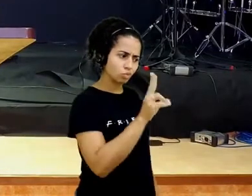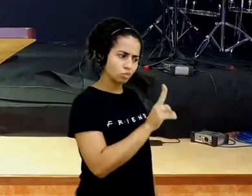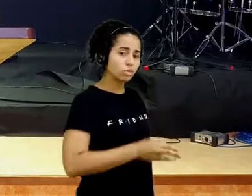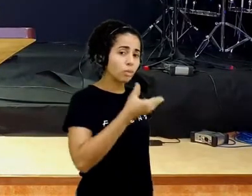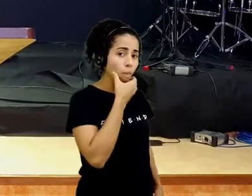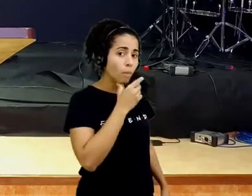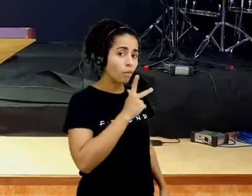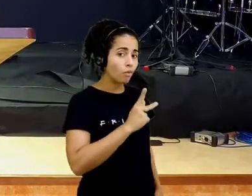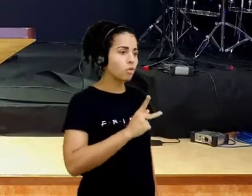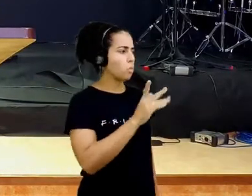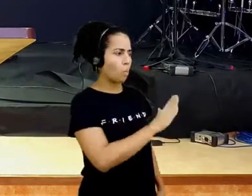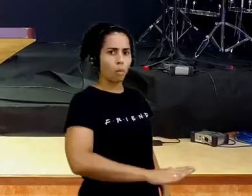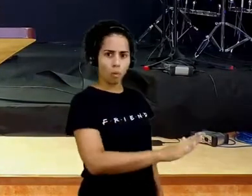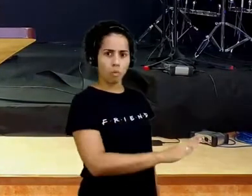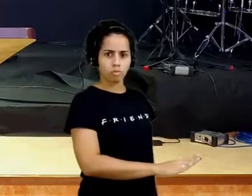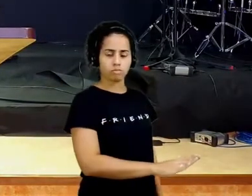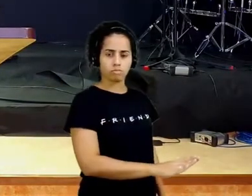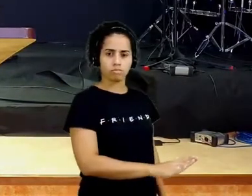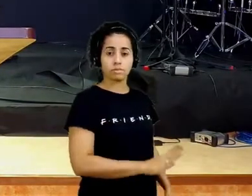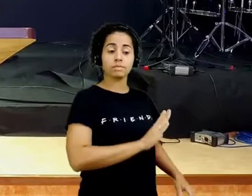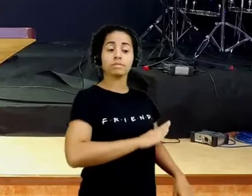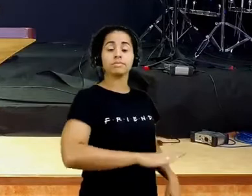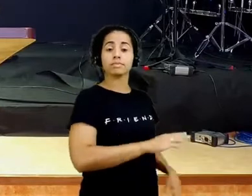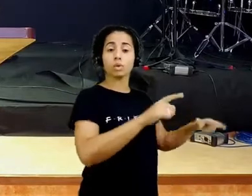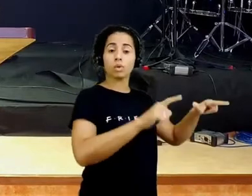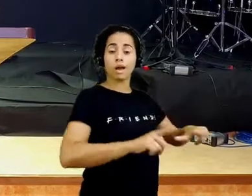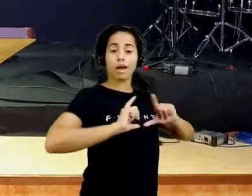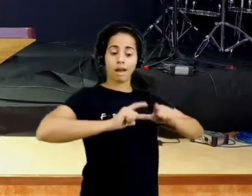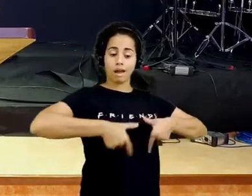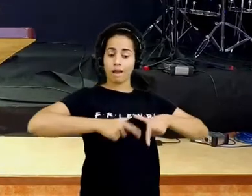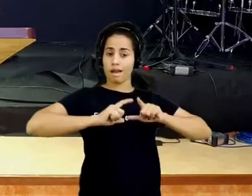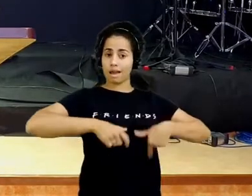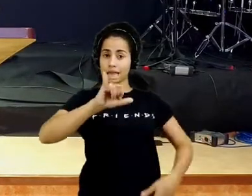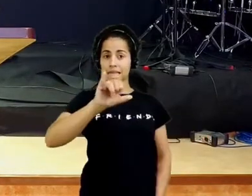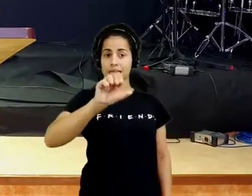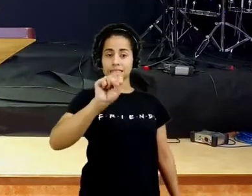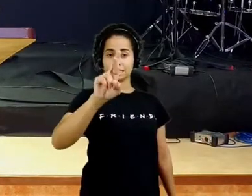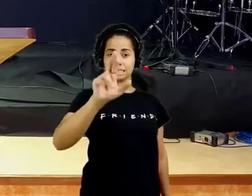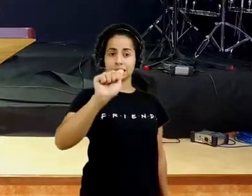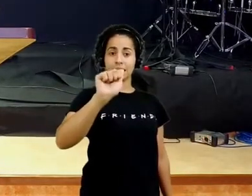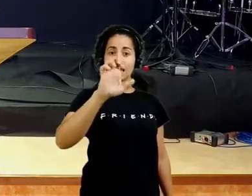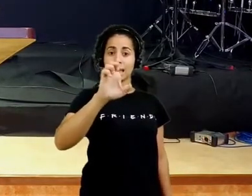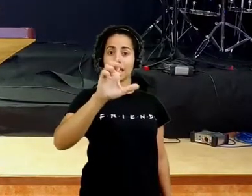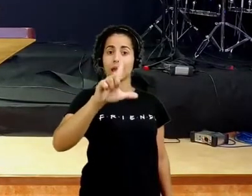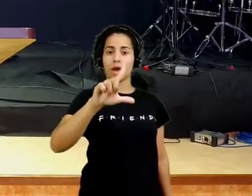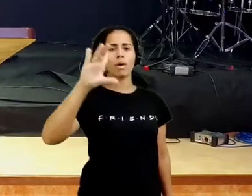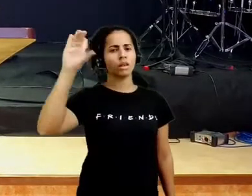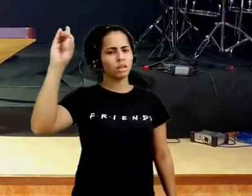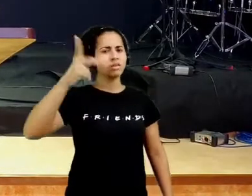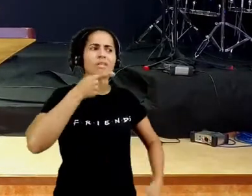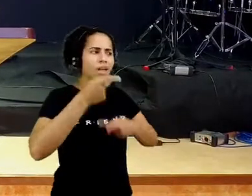profetas para o seu povo, para Israel, que eles os abandonassem o